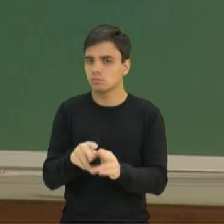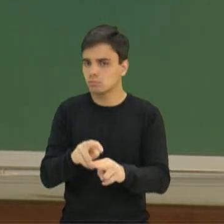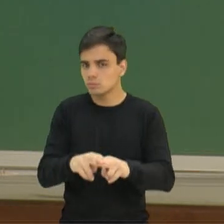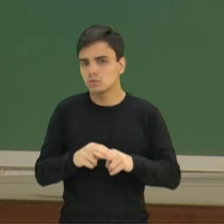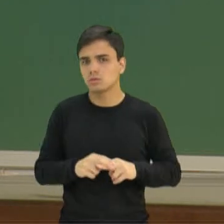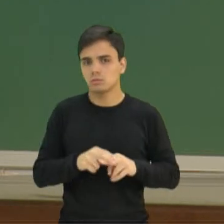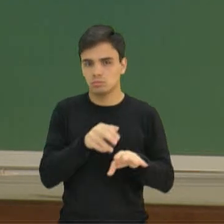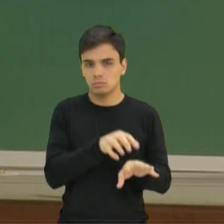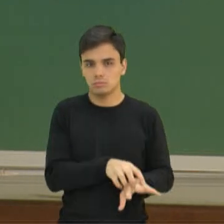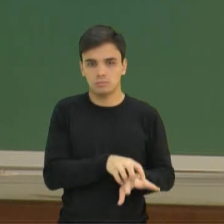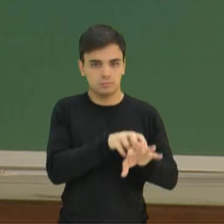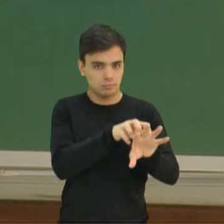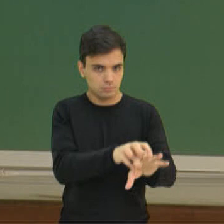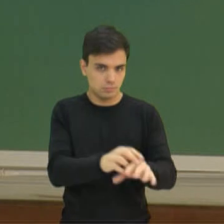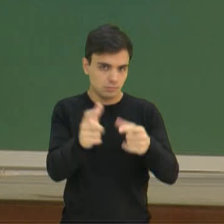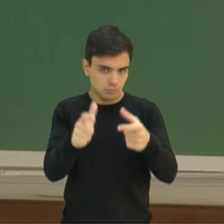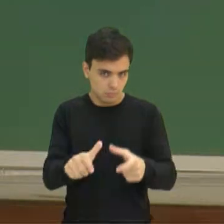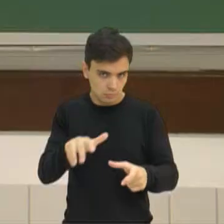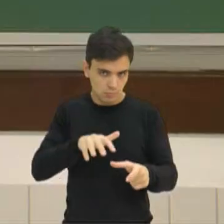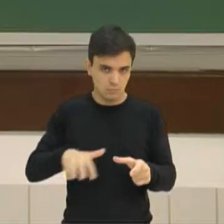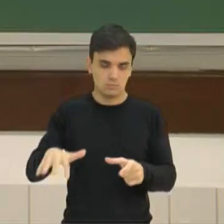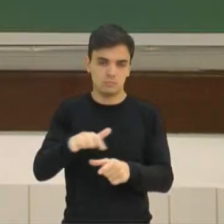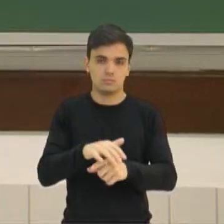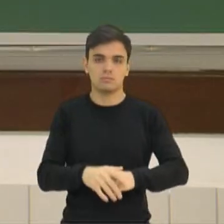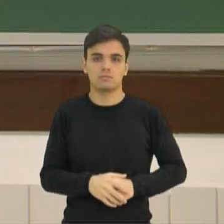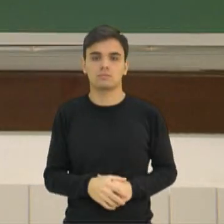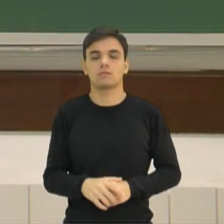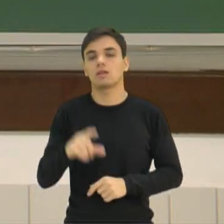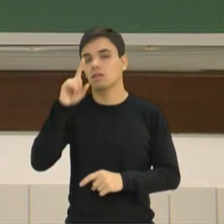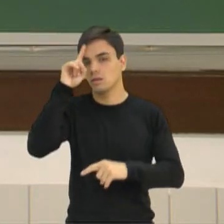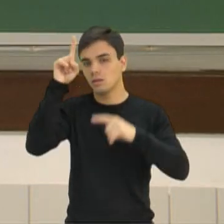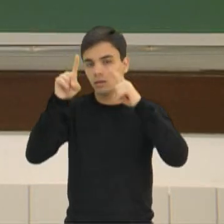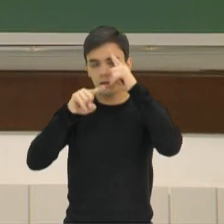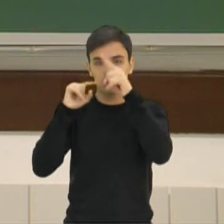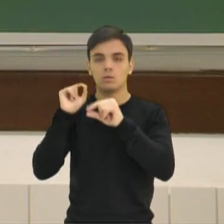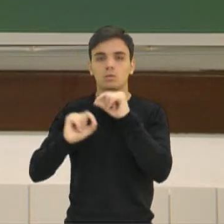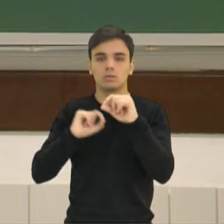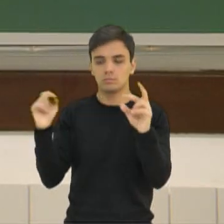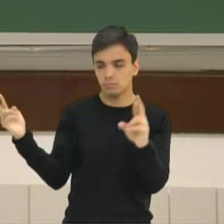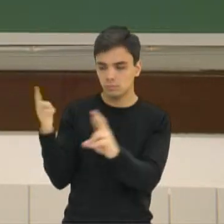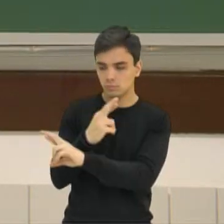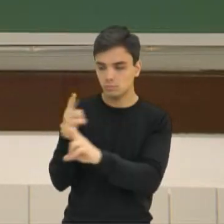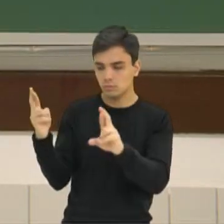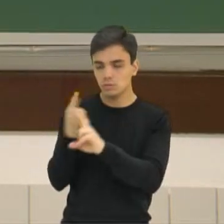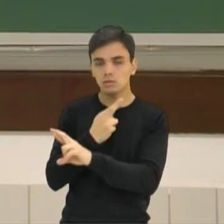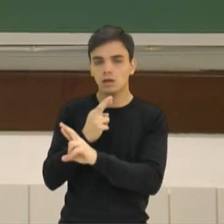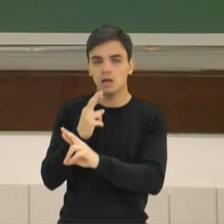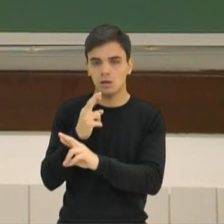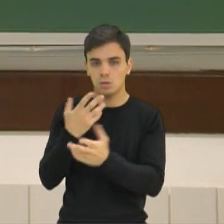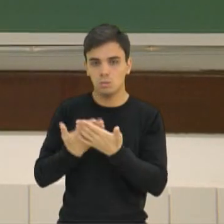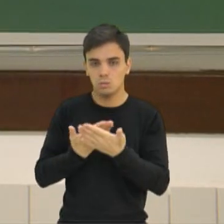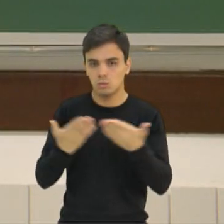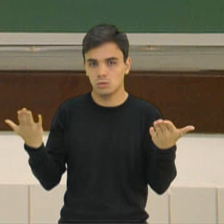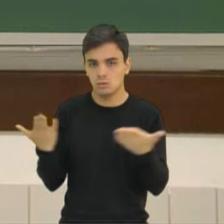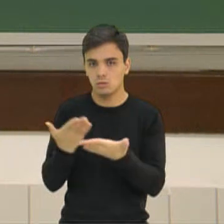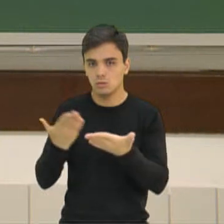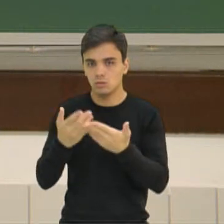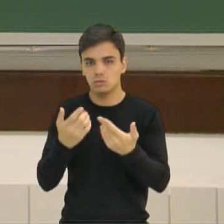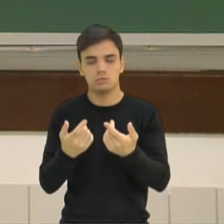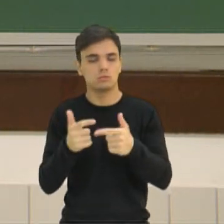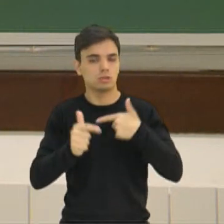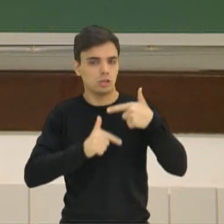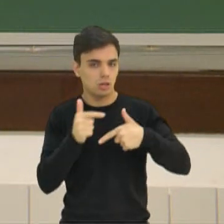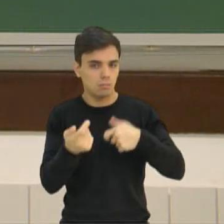principalmente do turismo na região, certo? Então a ideia era o quê? Relacionar na aula de hoje aquilo que a gente viu de atividades